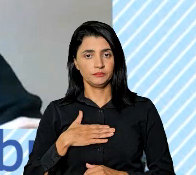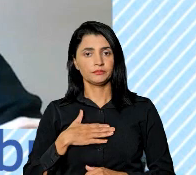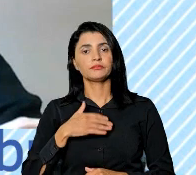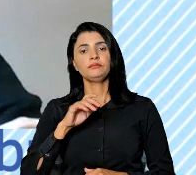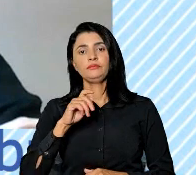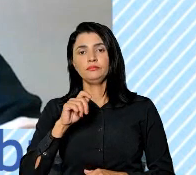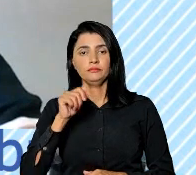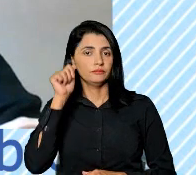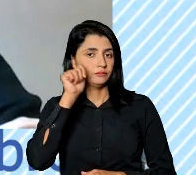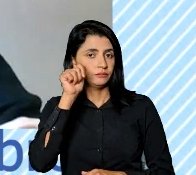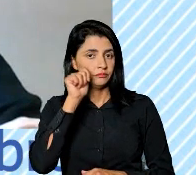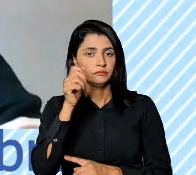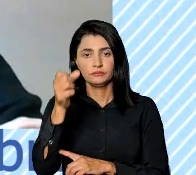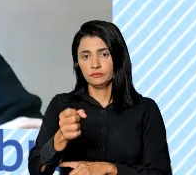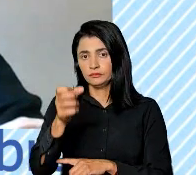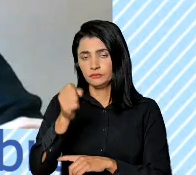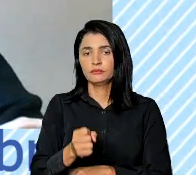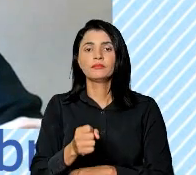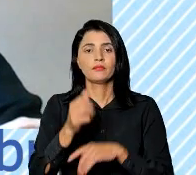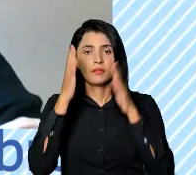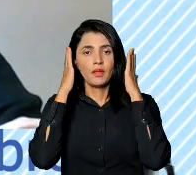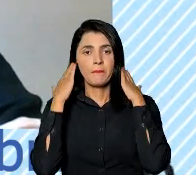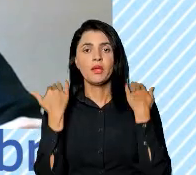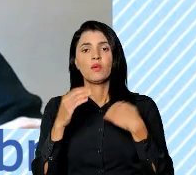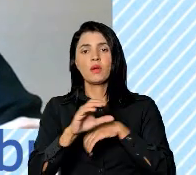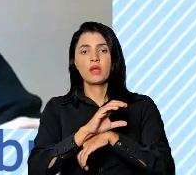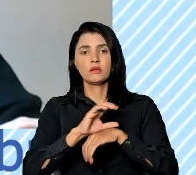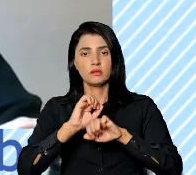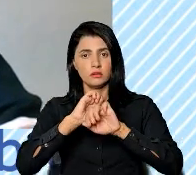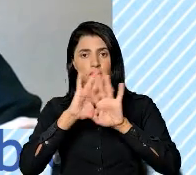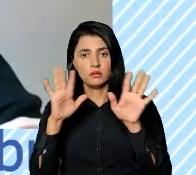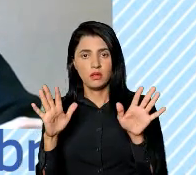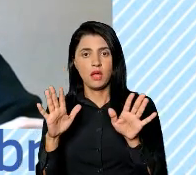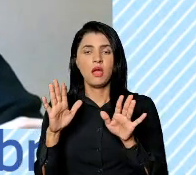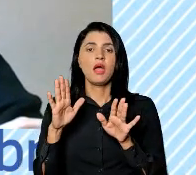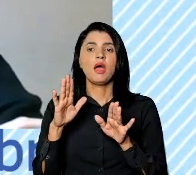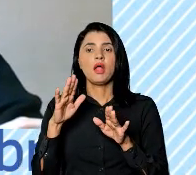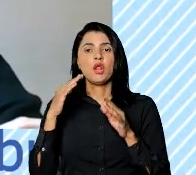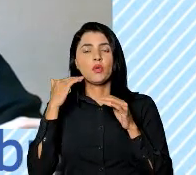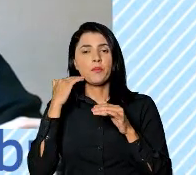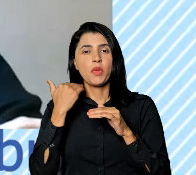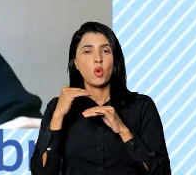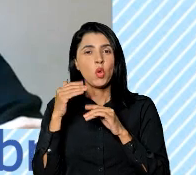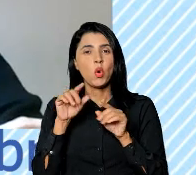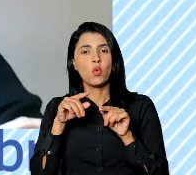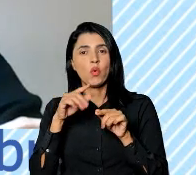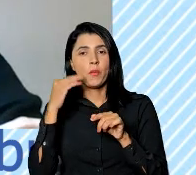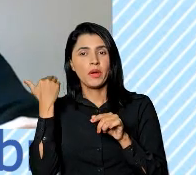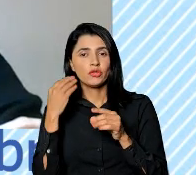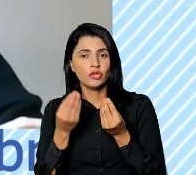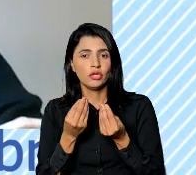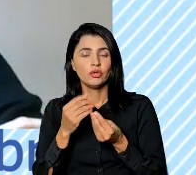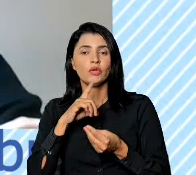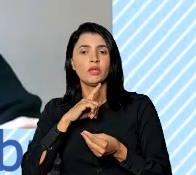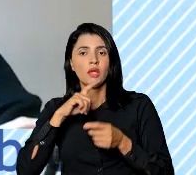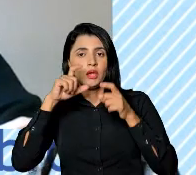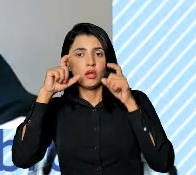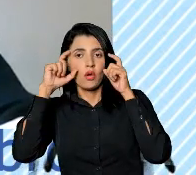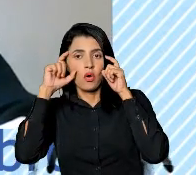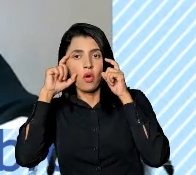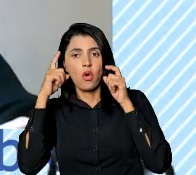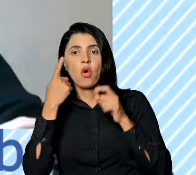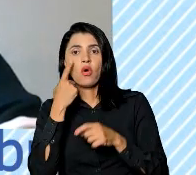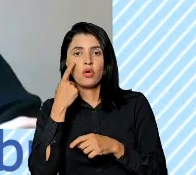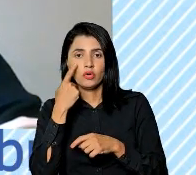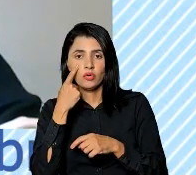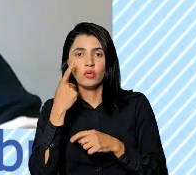branca, de cabelos castanhos claros, semilongos, partidos ao lado, tenho olhos